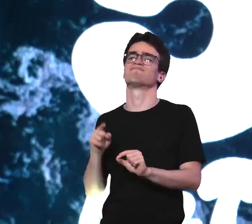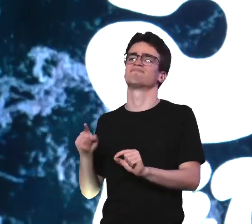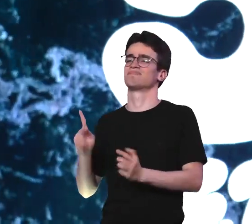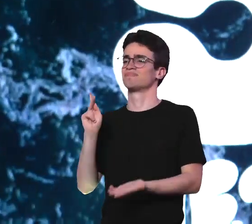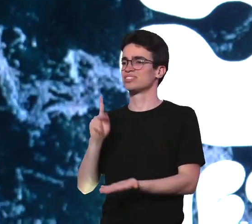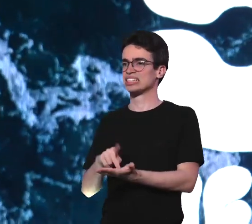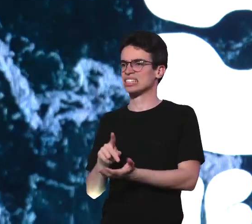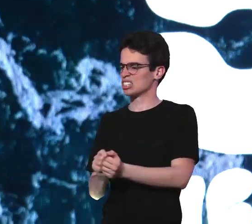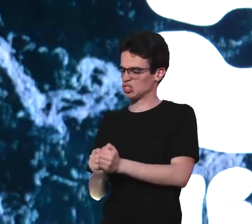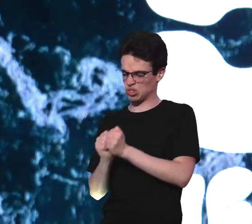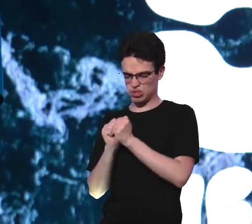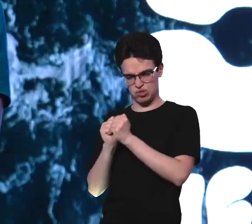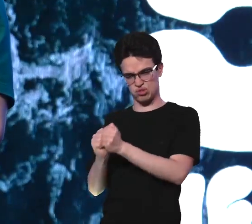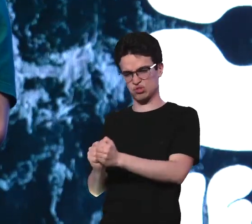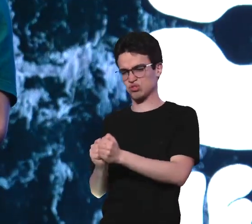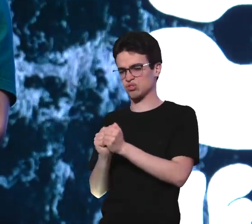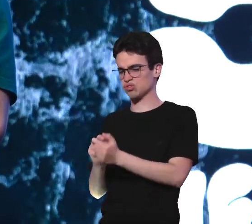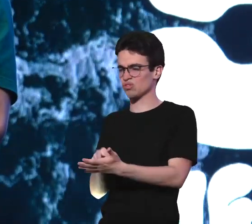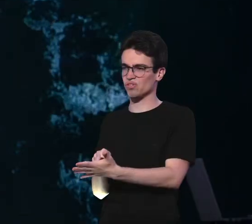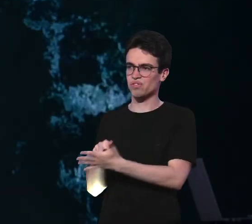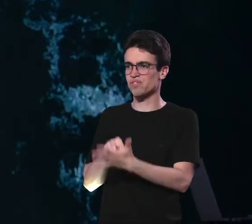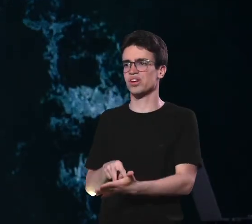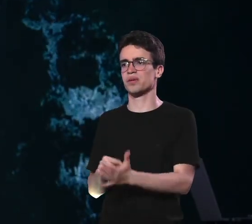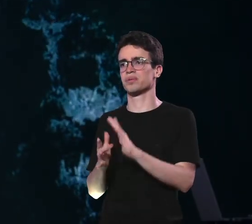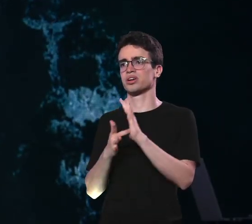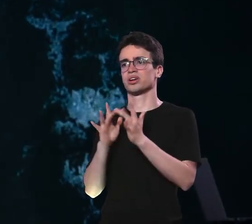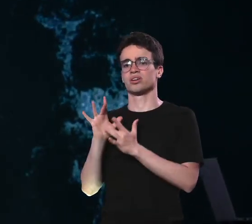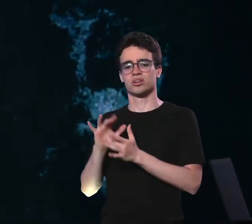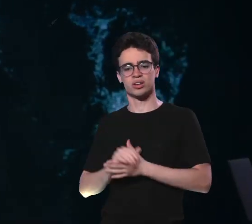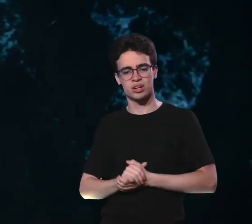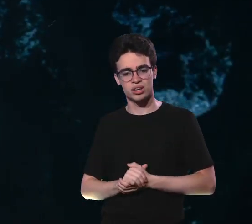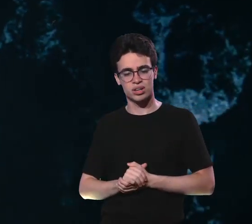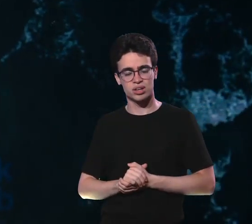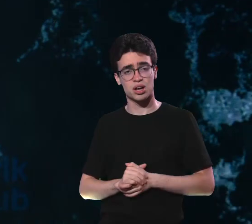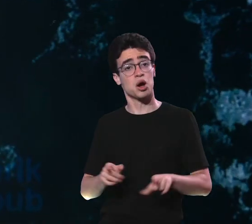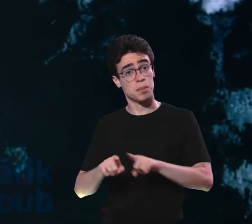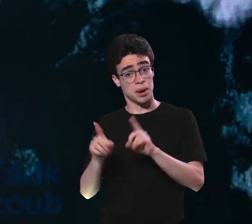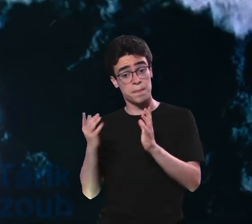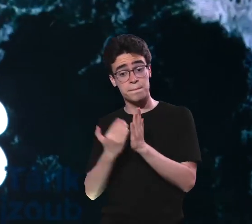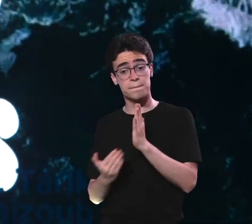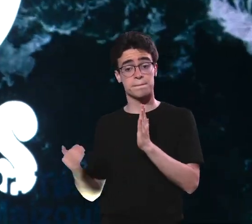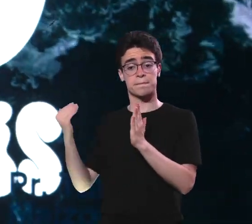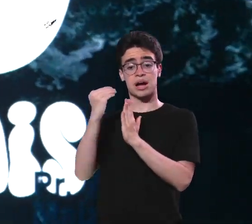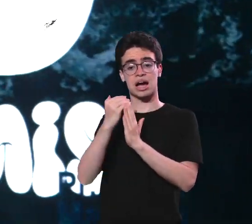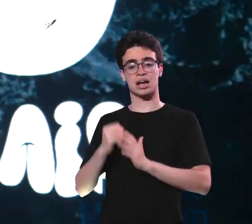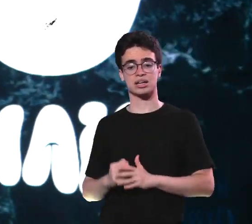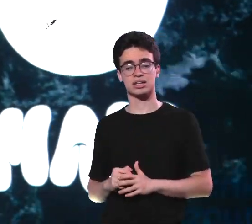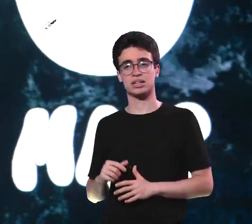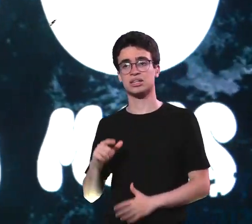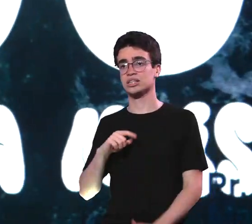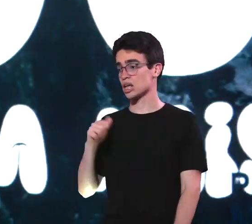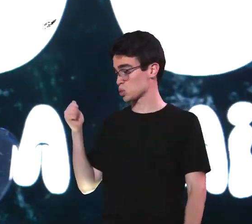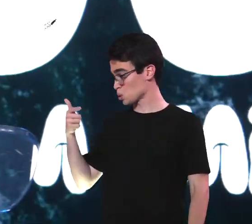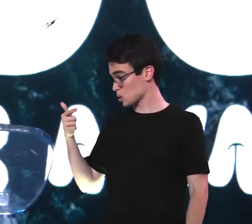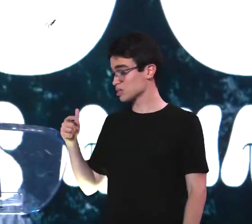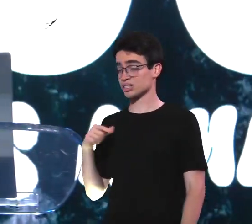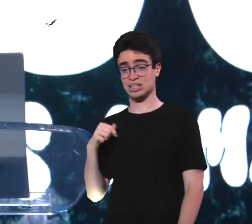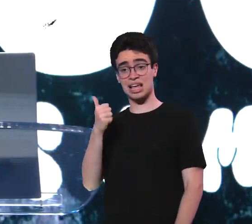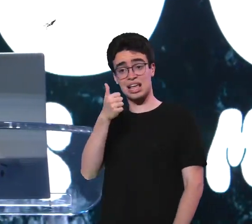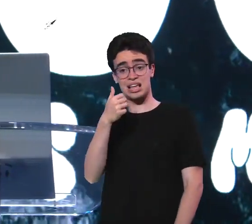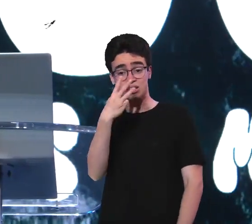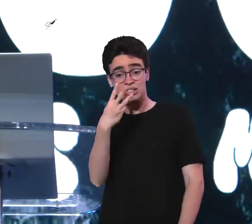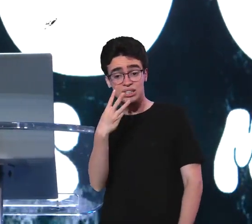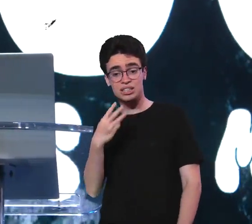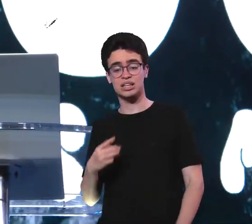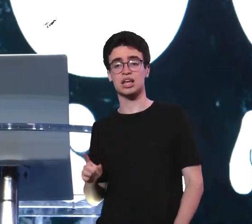braços direitos de Jesus. Mas a Bíblia fala que tem mais. Entre os 12 tinha os 3, Pedro, Tiago e